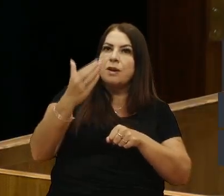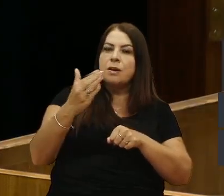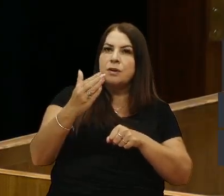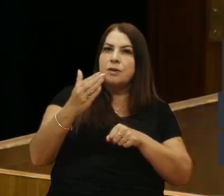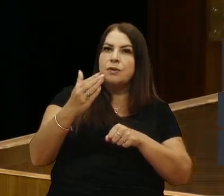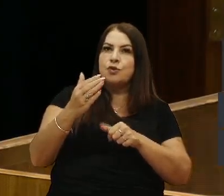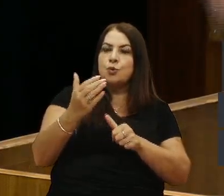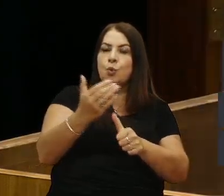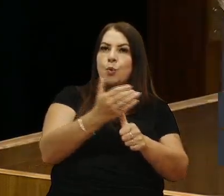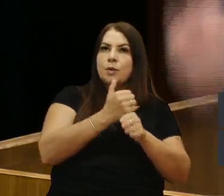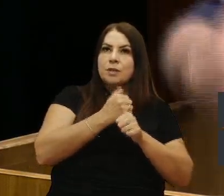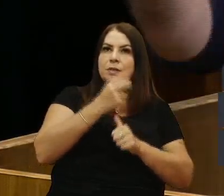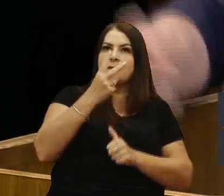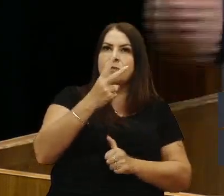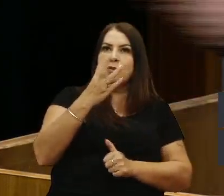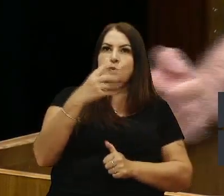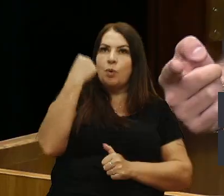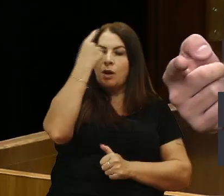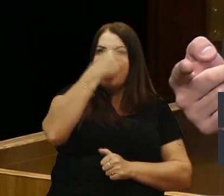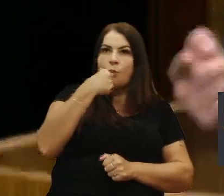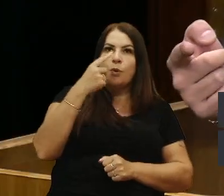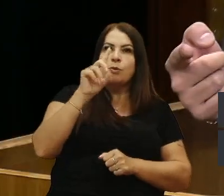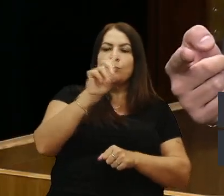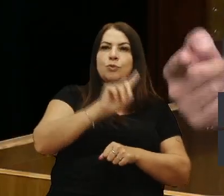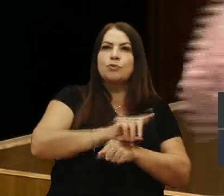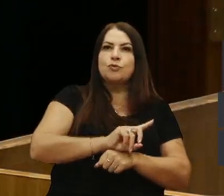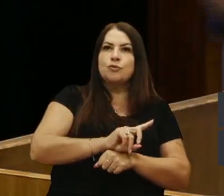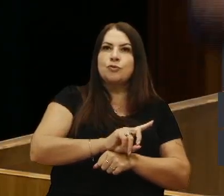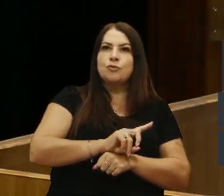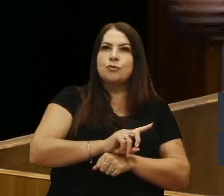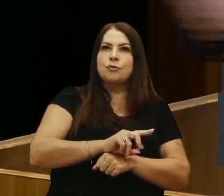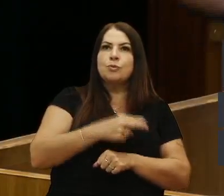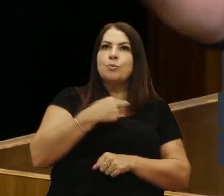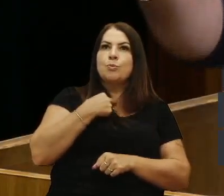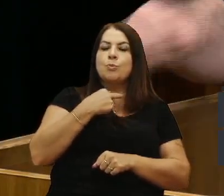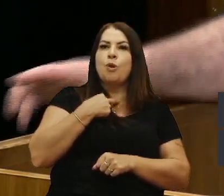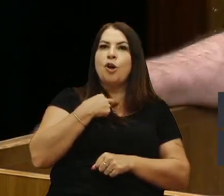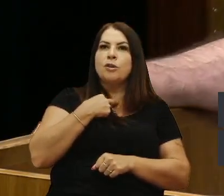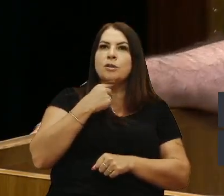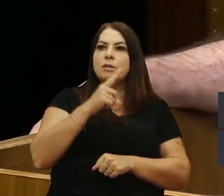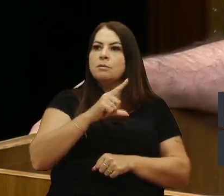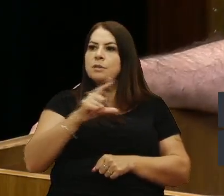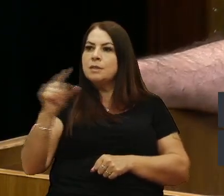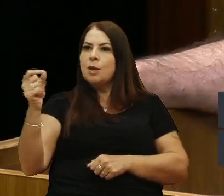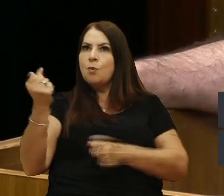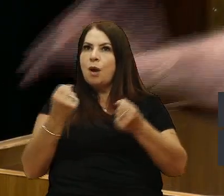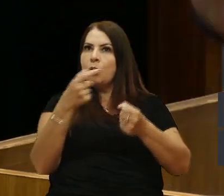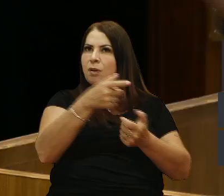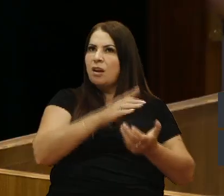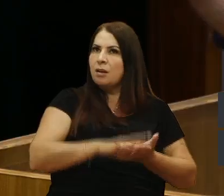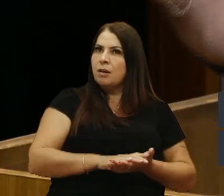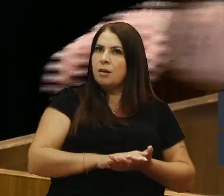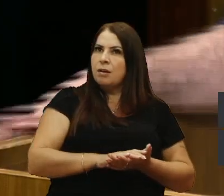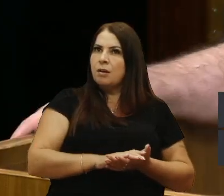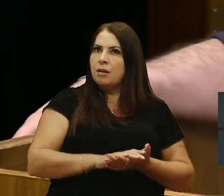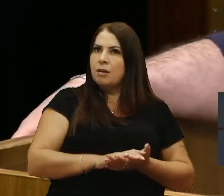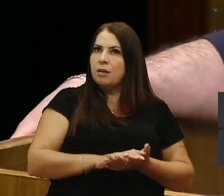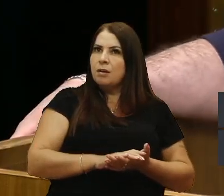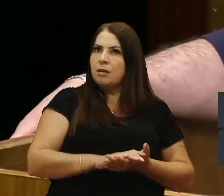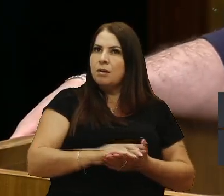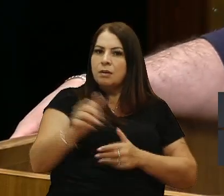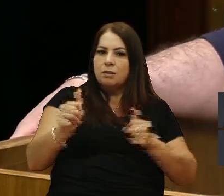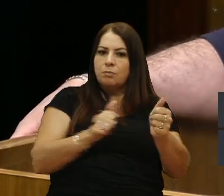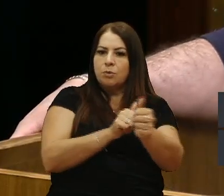Conselho Tutelar 24 horas por dia. Não pode um instante sair uma viatura dali. Eles têm que estar se